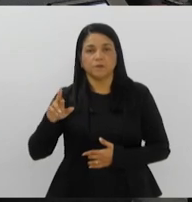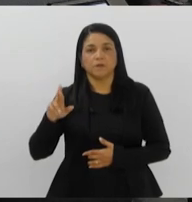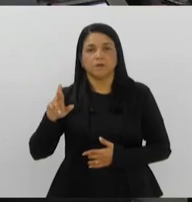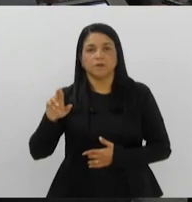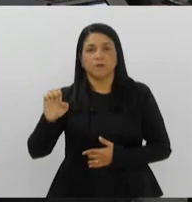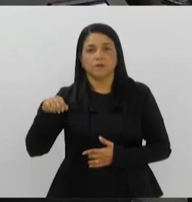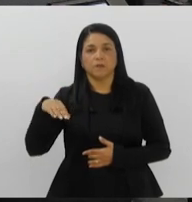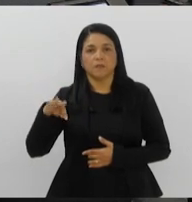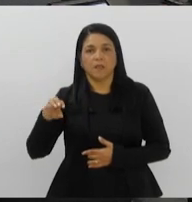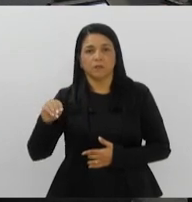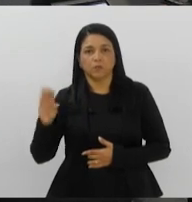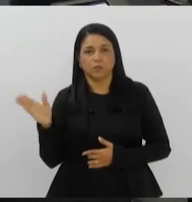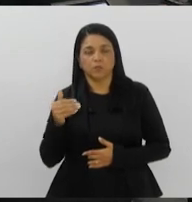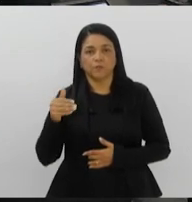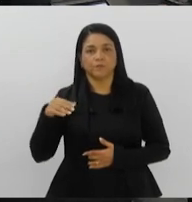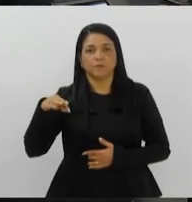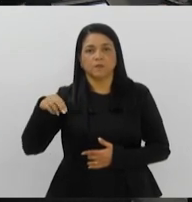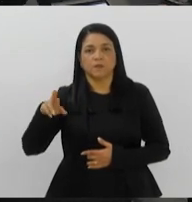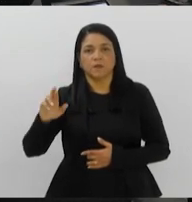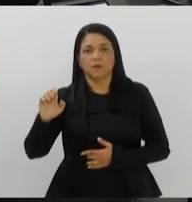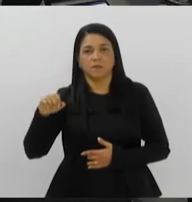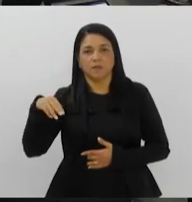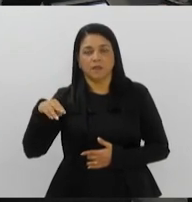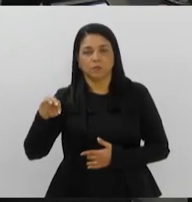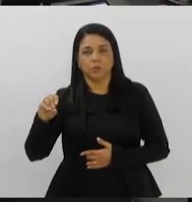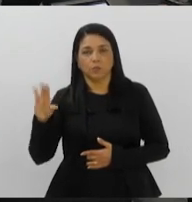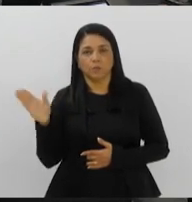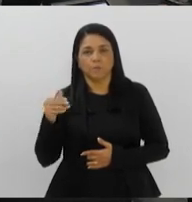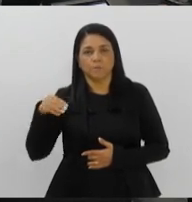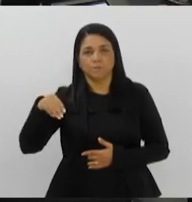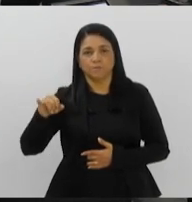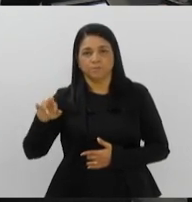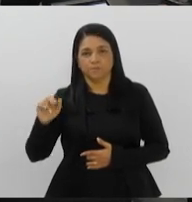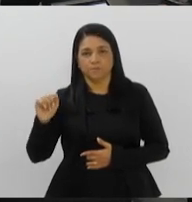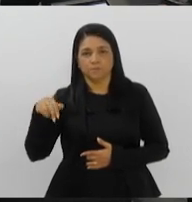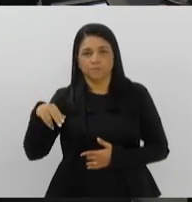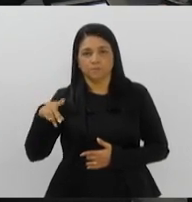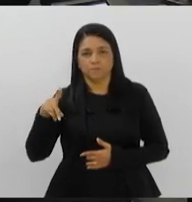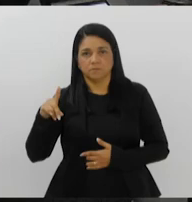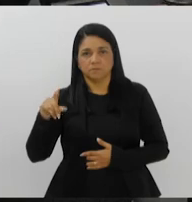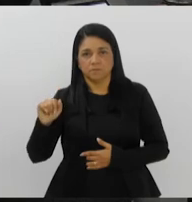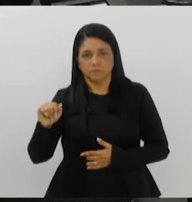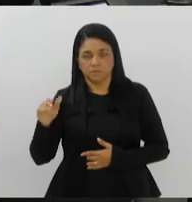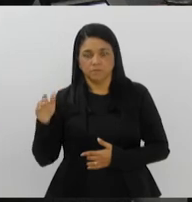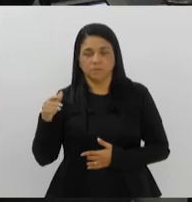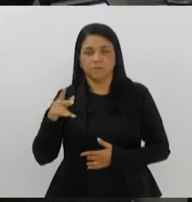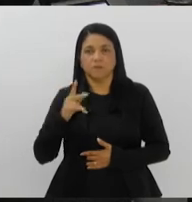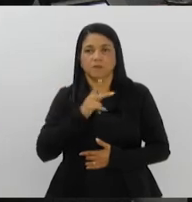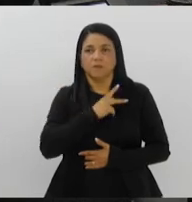deputada Renato Machado, deputado Renato Miranda. A presidência irá proceder. Não.